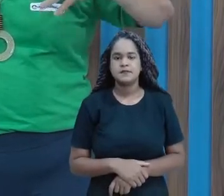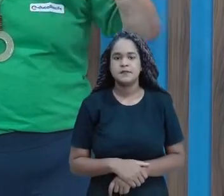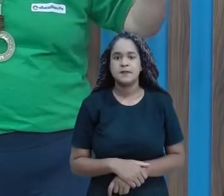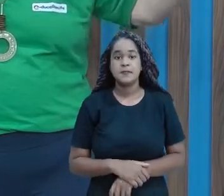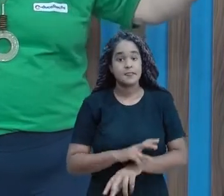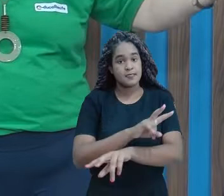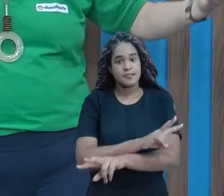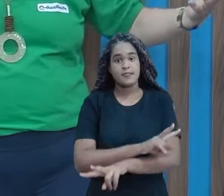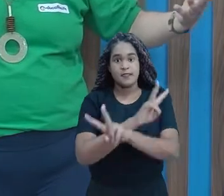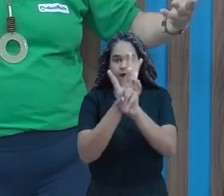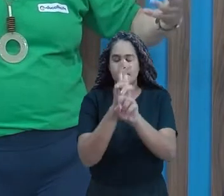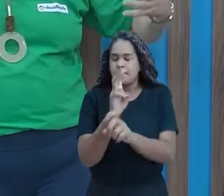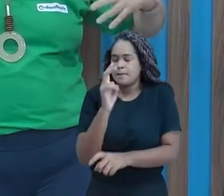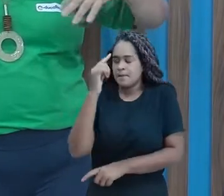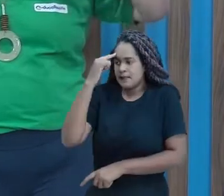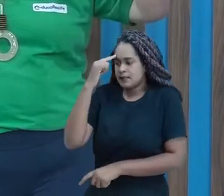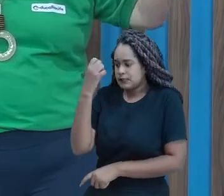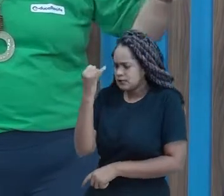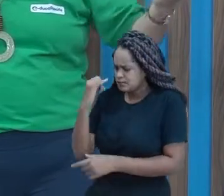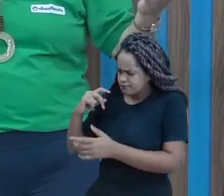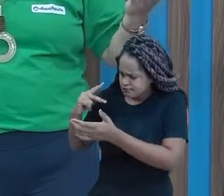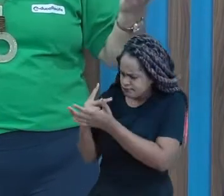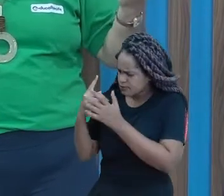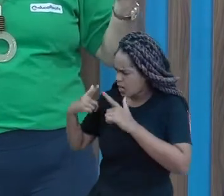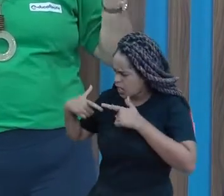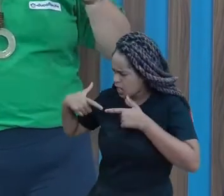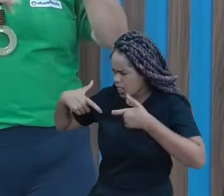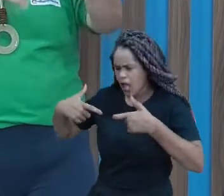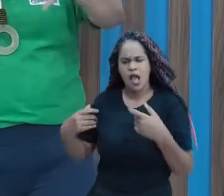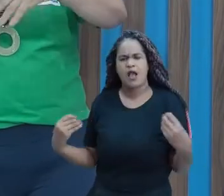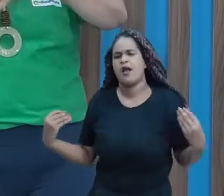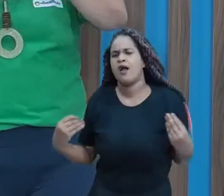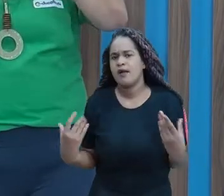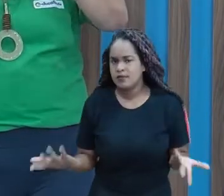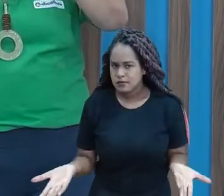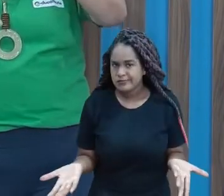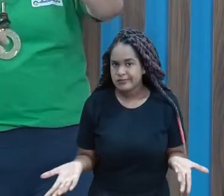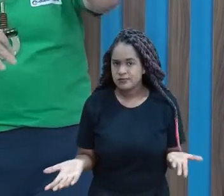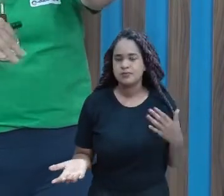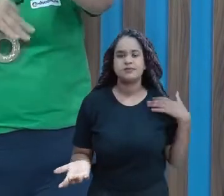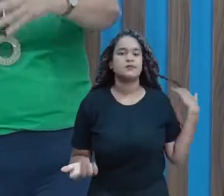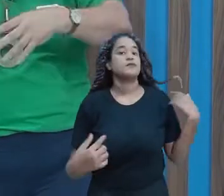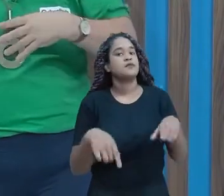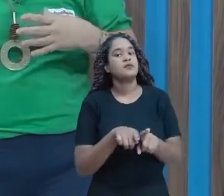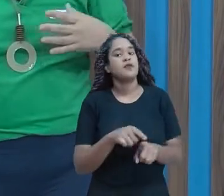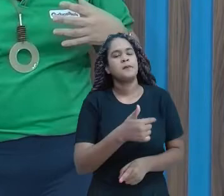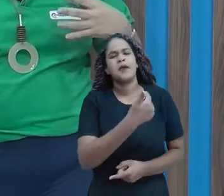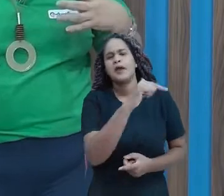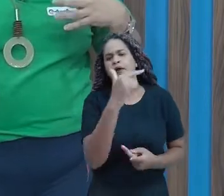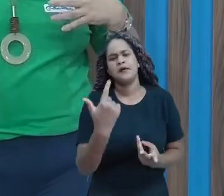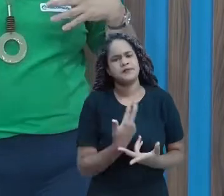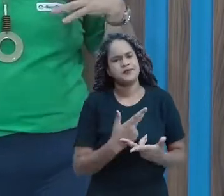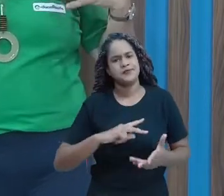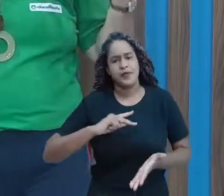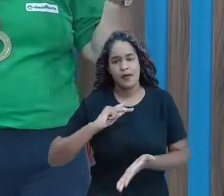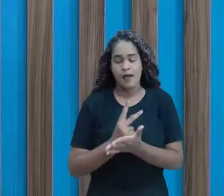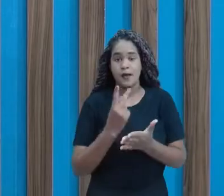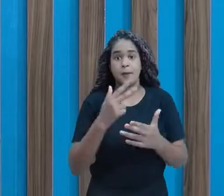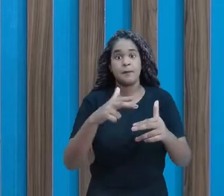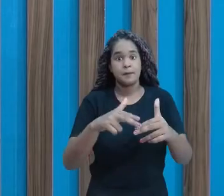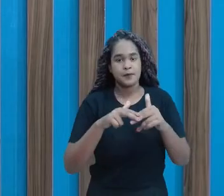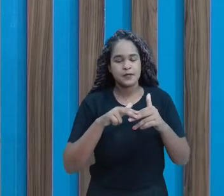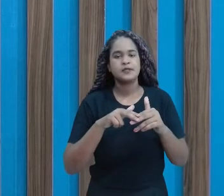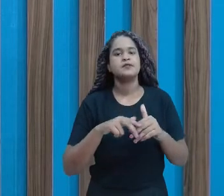da iminência de uma guerra que iria eclodir a qualquer momento, ou que em outros momentos que já estava em curso, sabe?